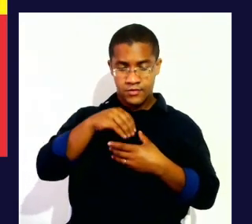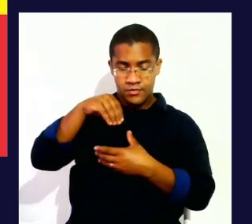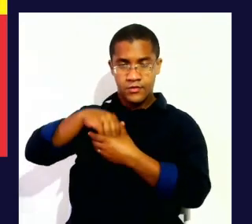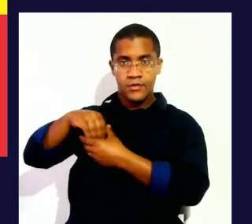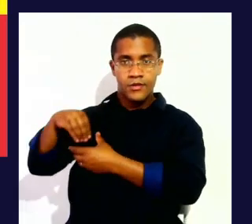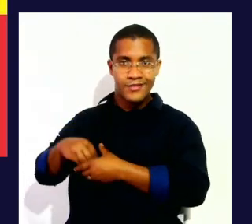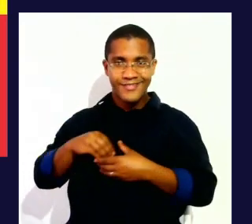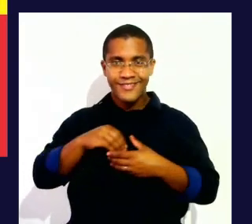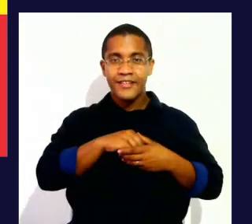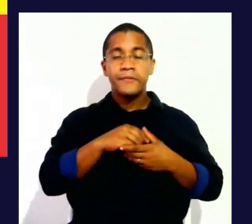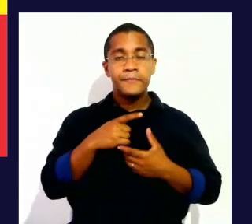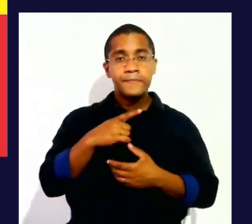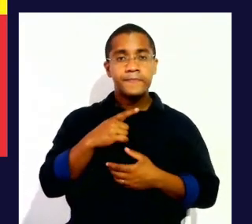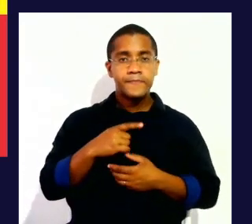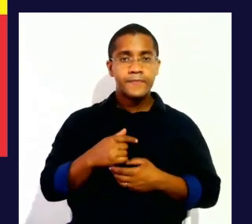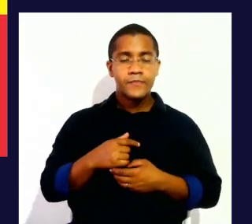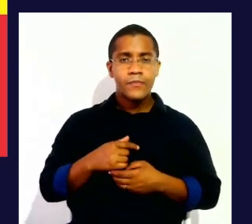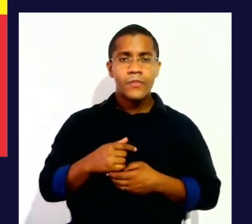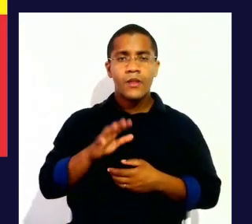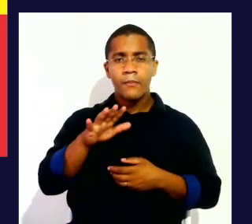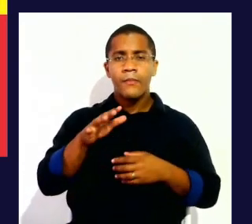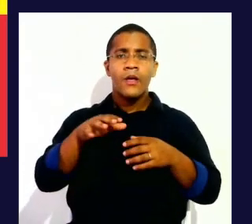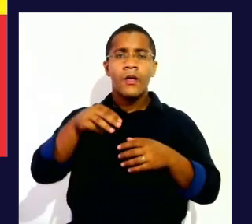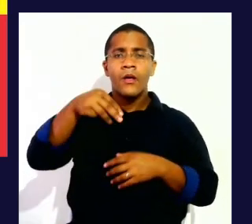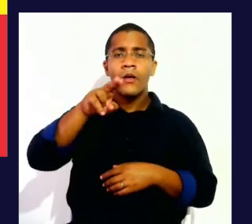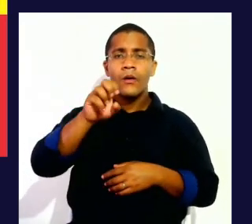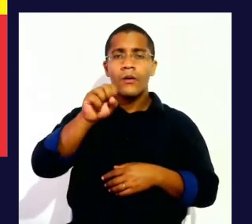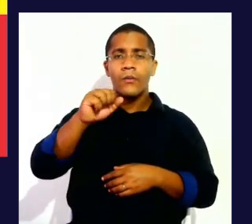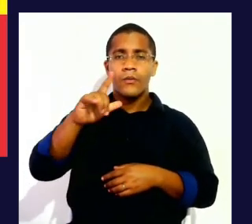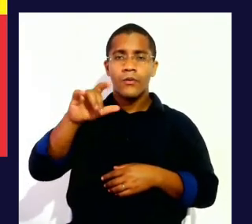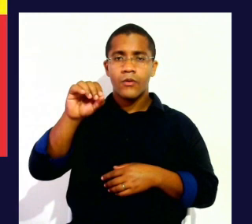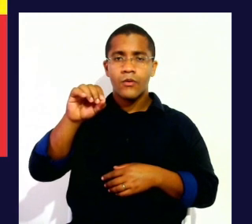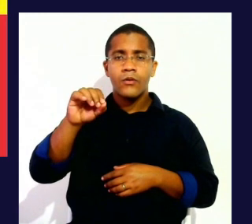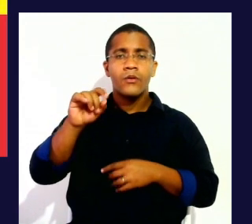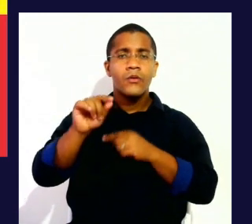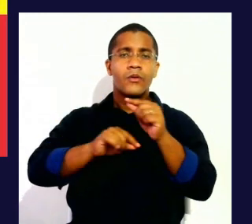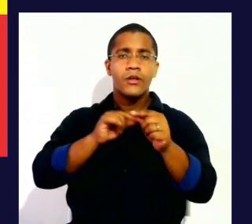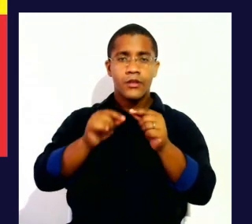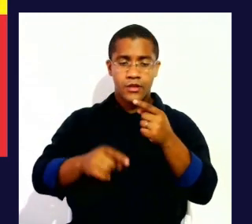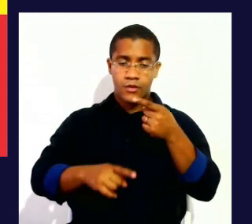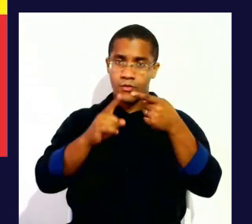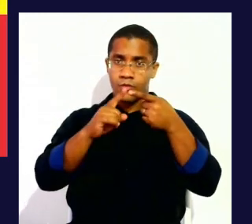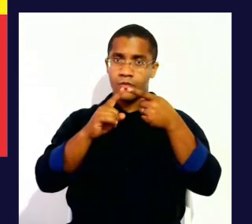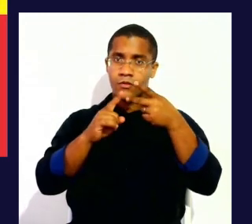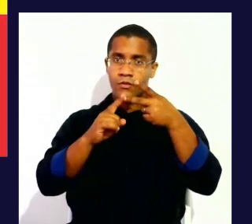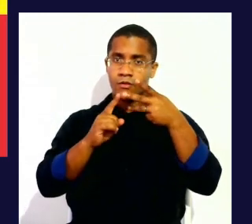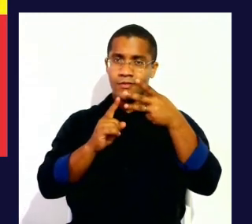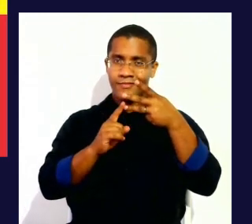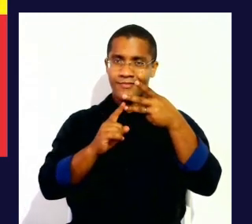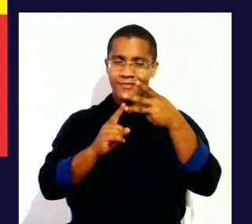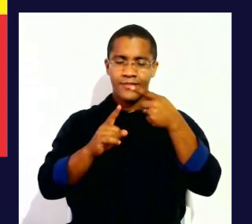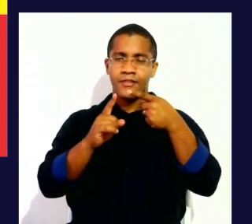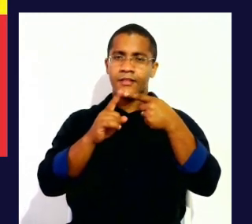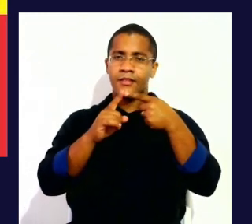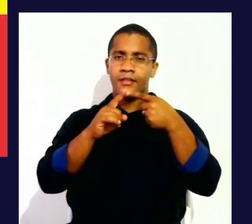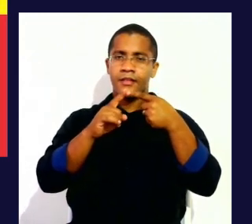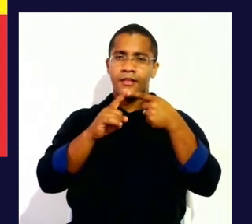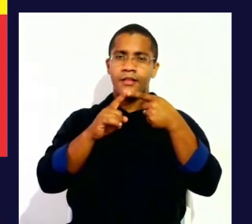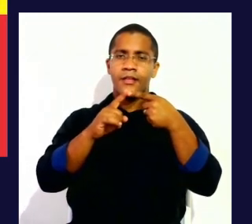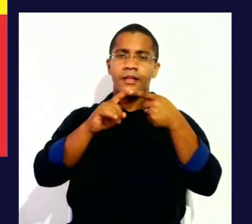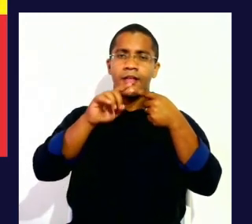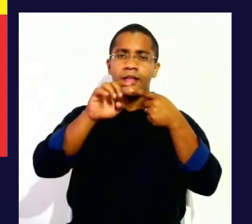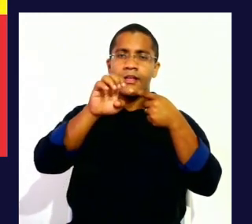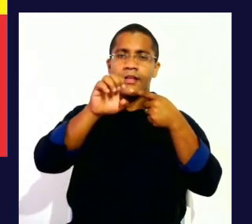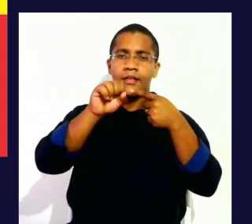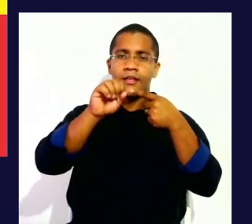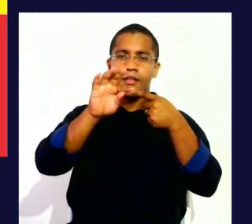são externos. Os músculos eles vão se apresentar em três tipos. Na realidade, tem o estriado